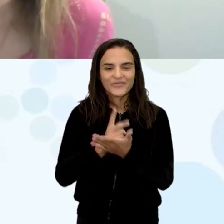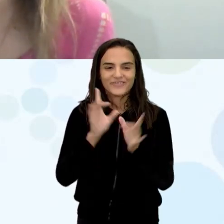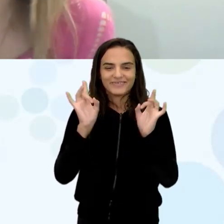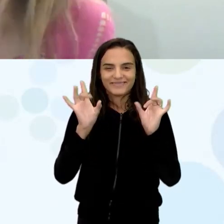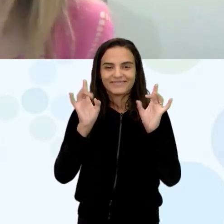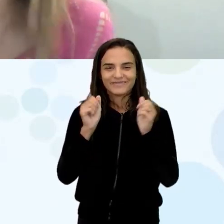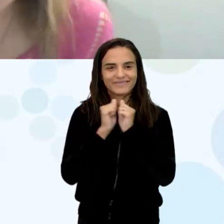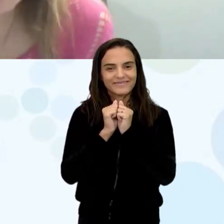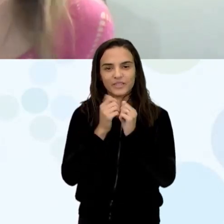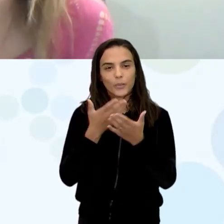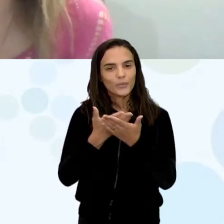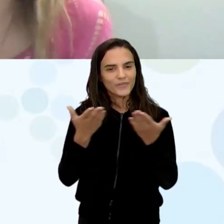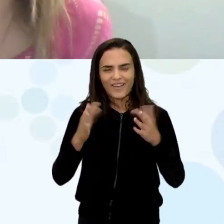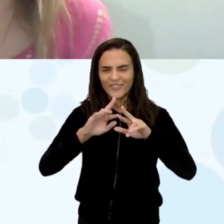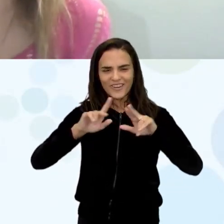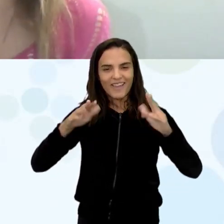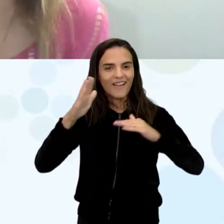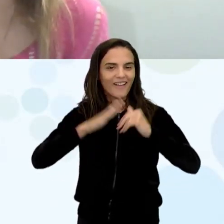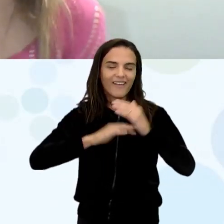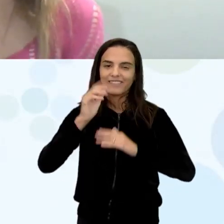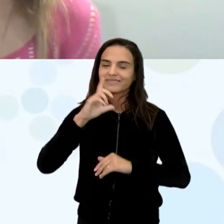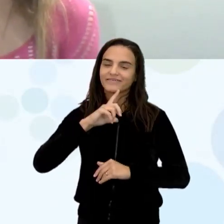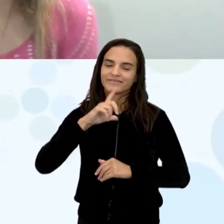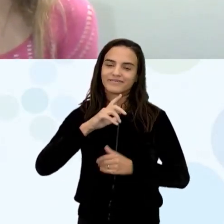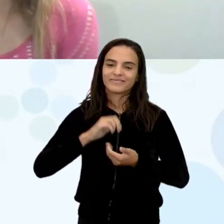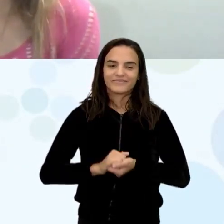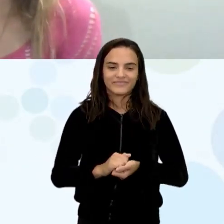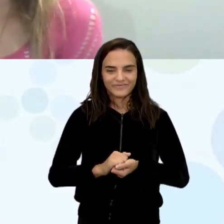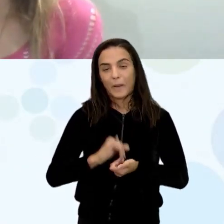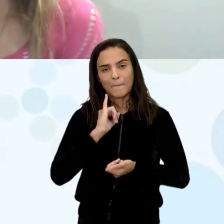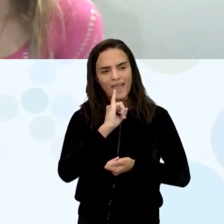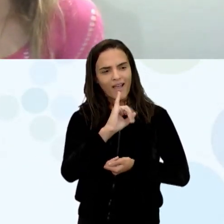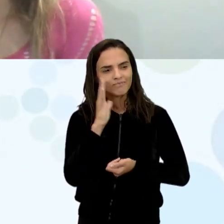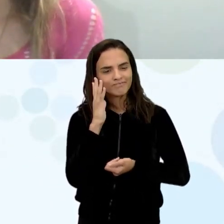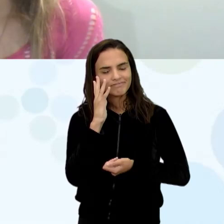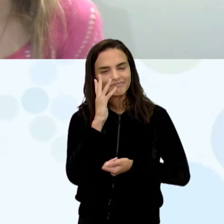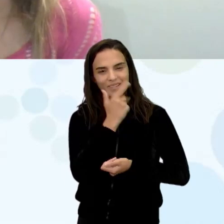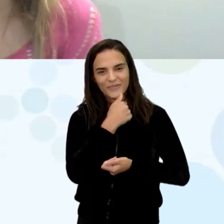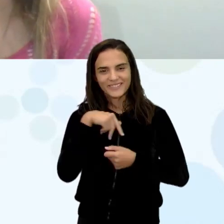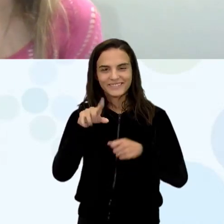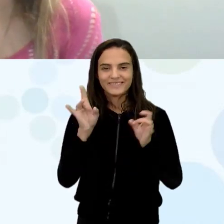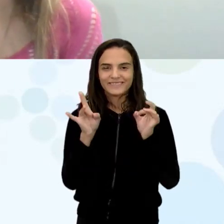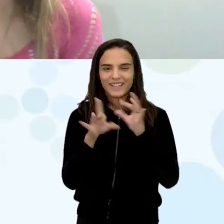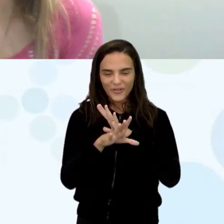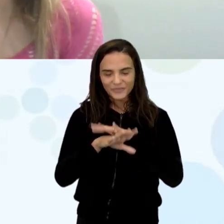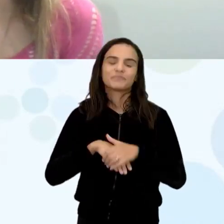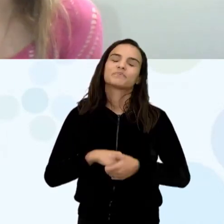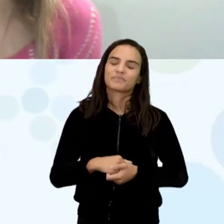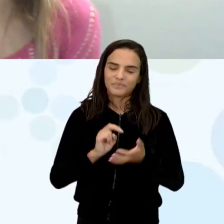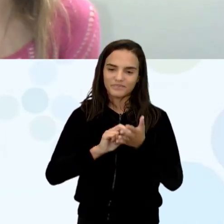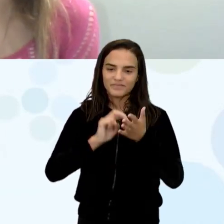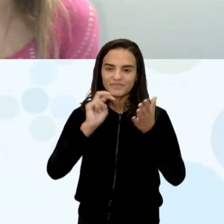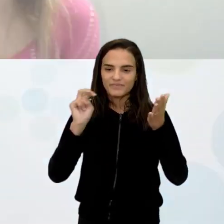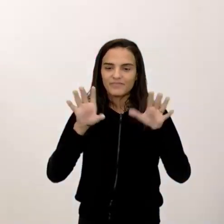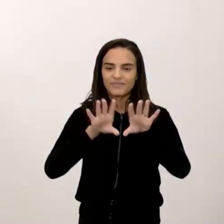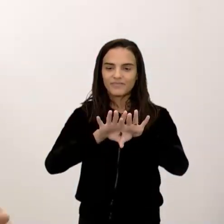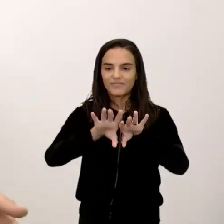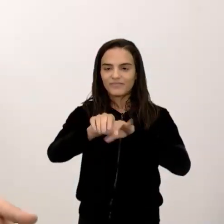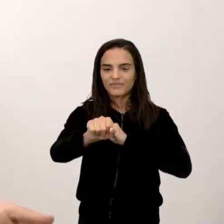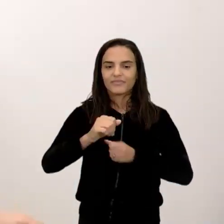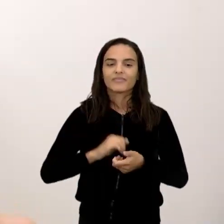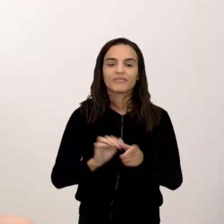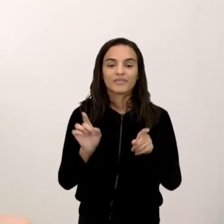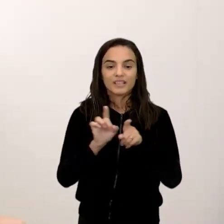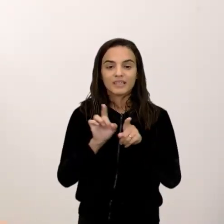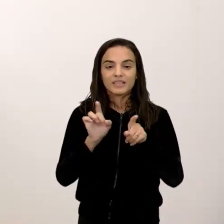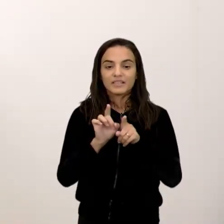são, cheios de potenciais. Que mensagem linda para a gente encerrar essa manhã de formação e